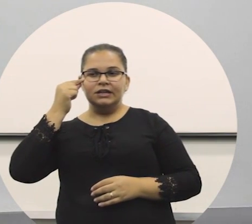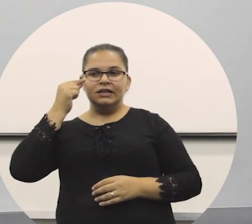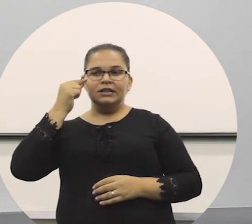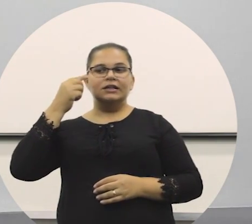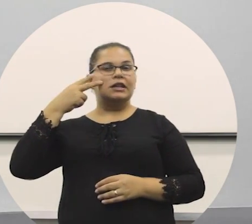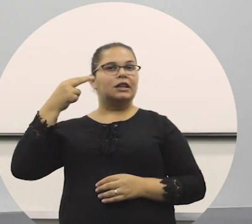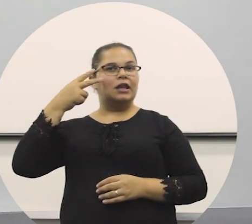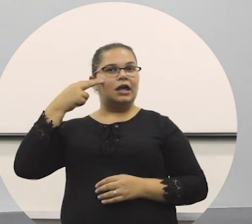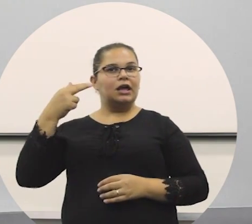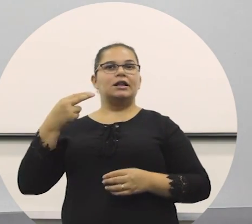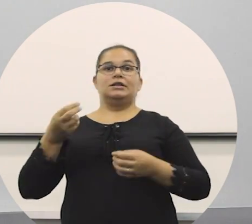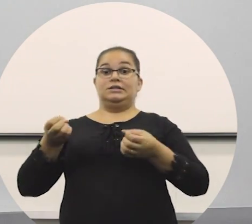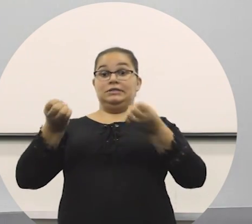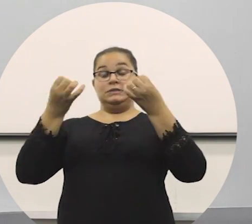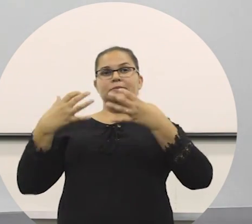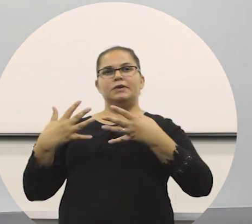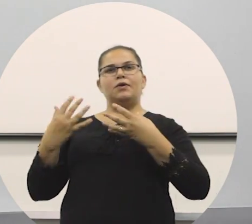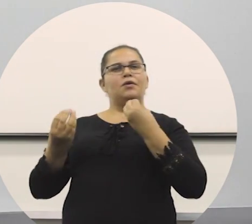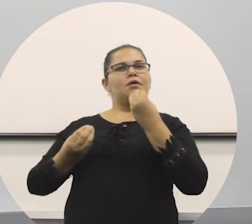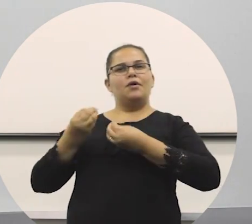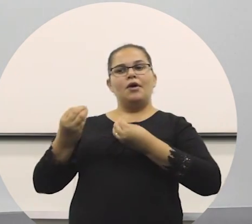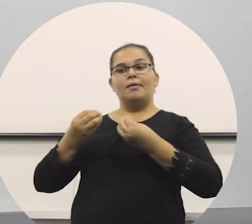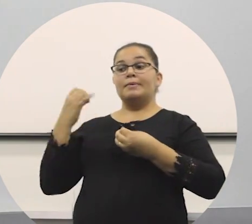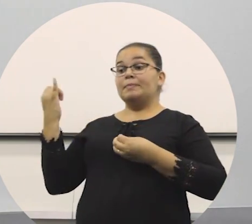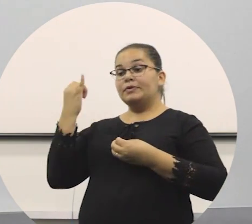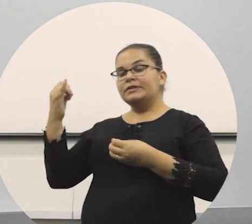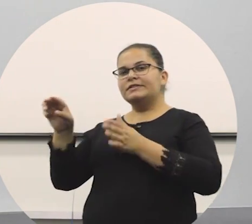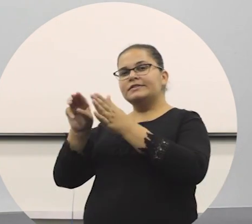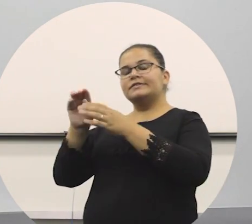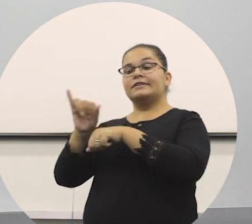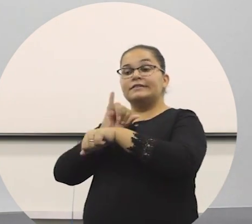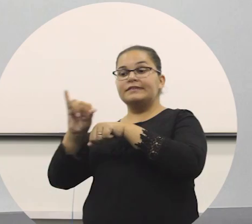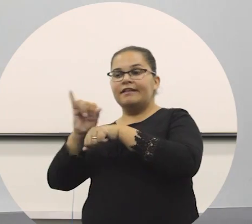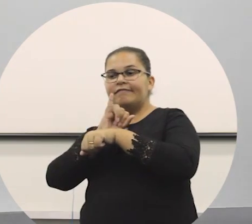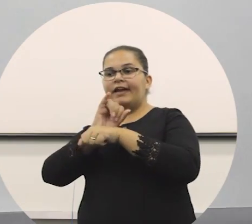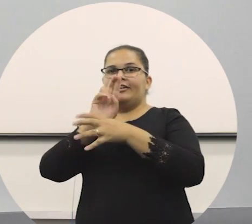né? Que é aí a importância da gente ver outras formas de fazer isso.